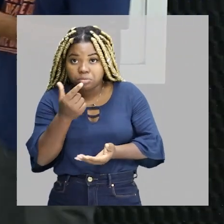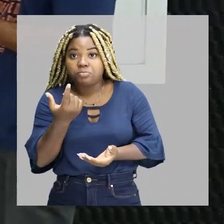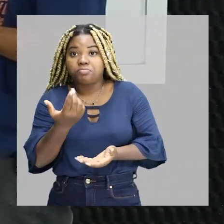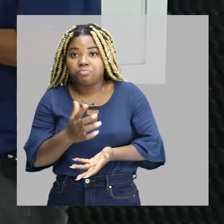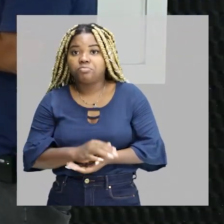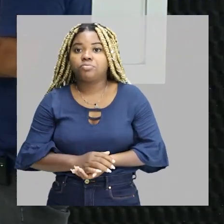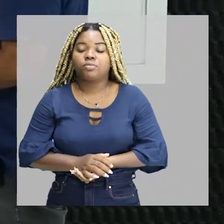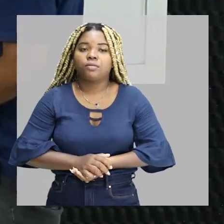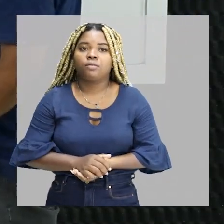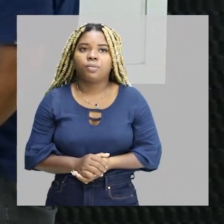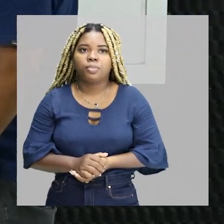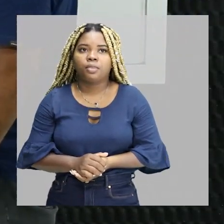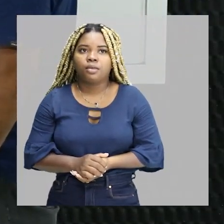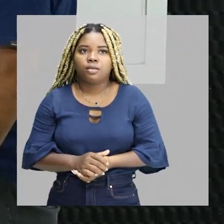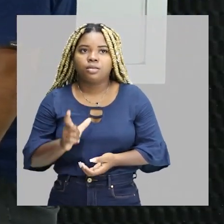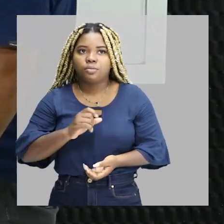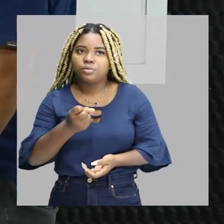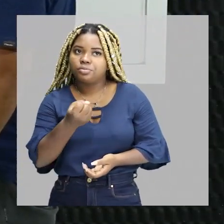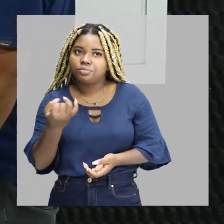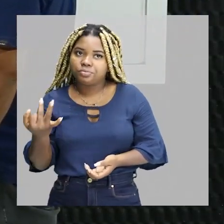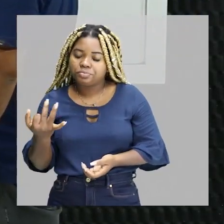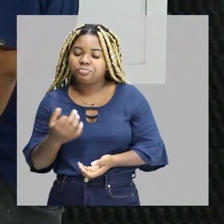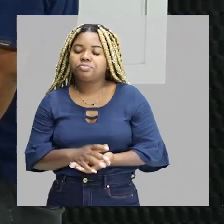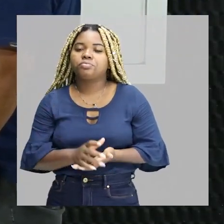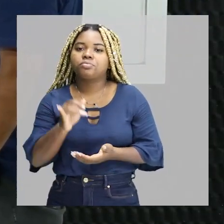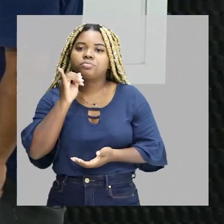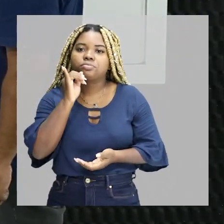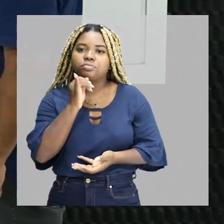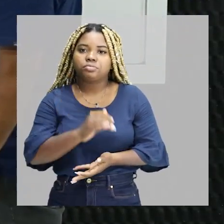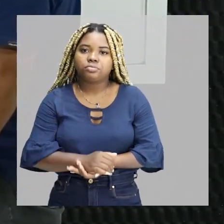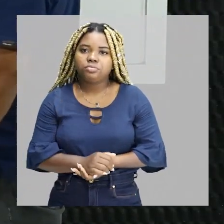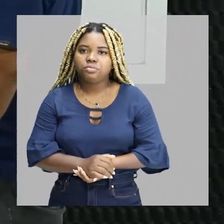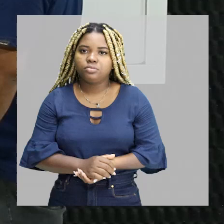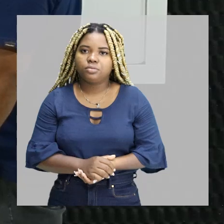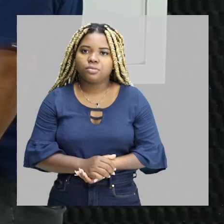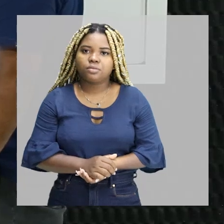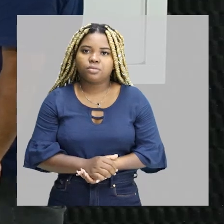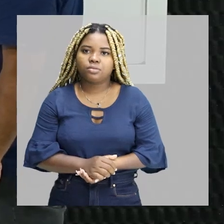ok? Então ele tem um líquido aqui,